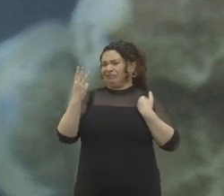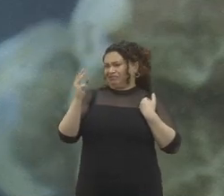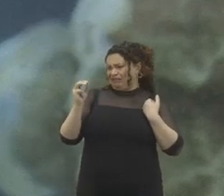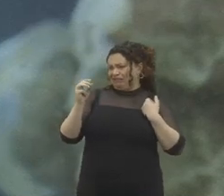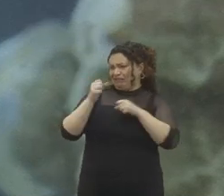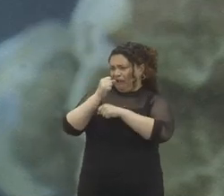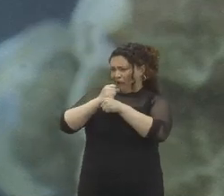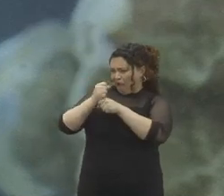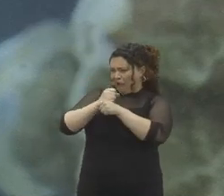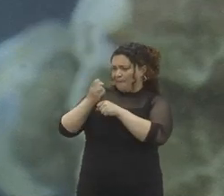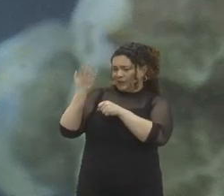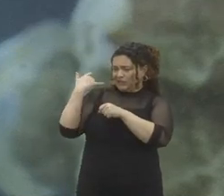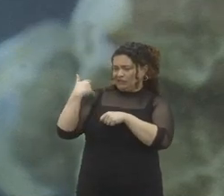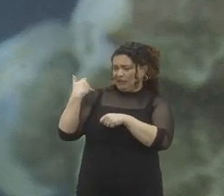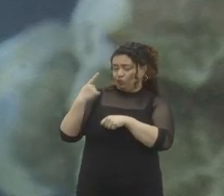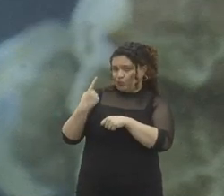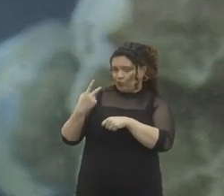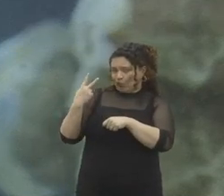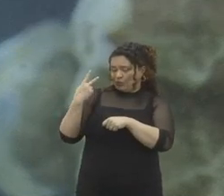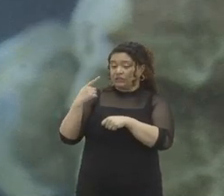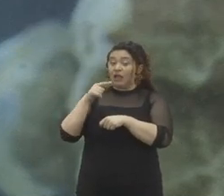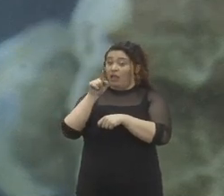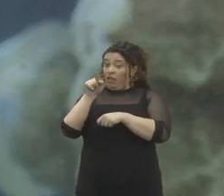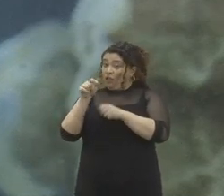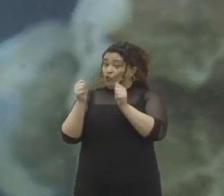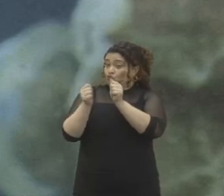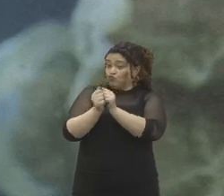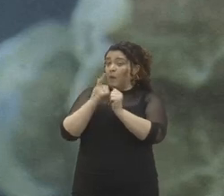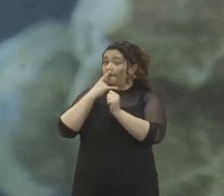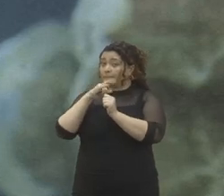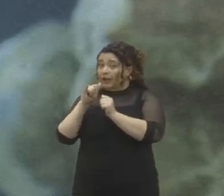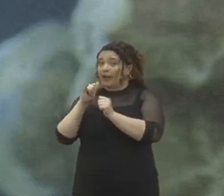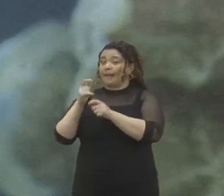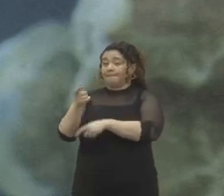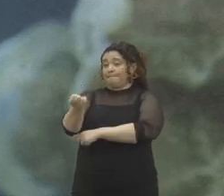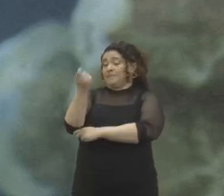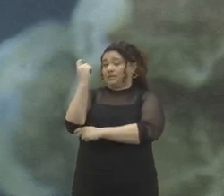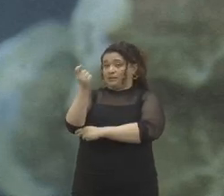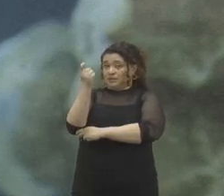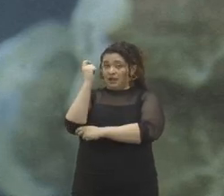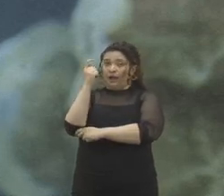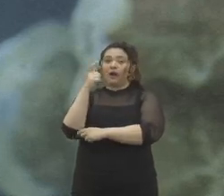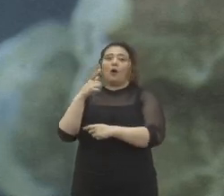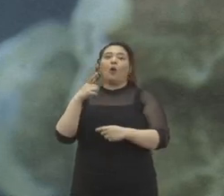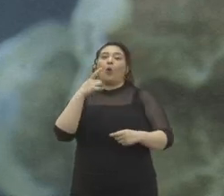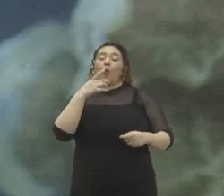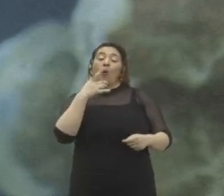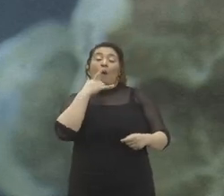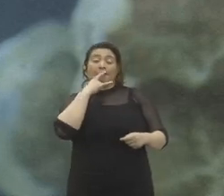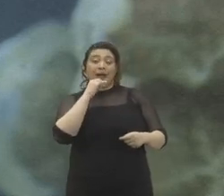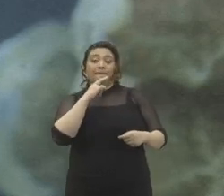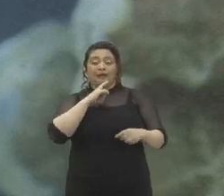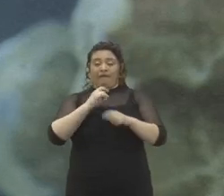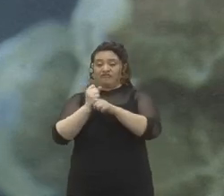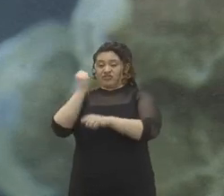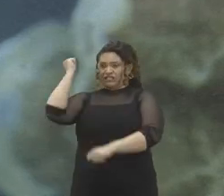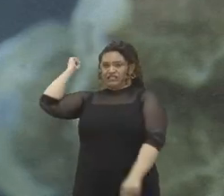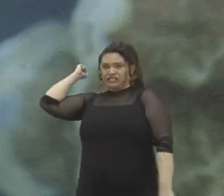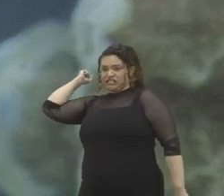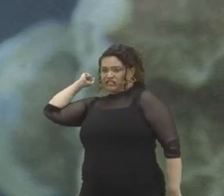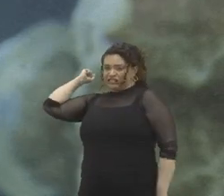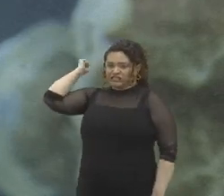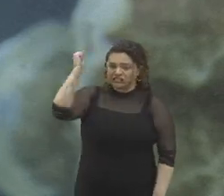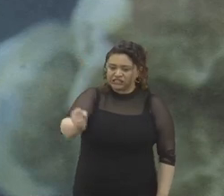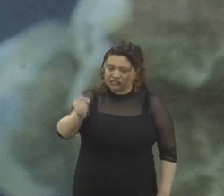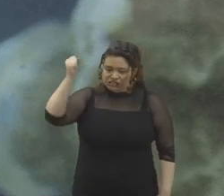anos ele ia com o pai pescar naquele ponto e o pai pegava um Pontão de de ferro e começava a